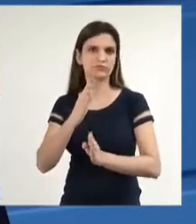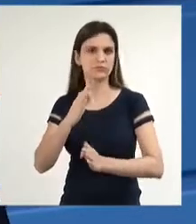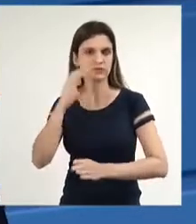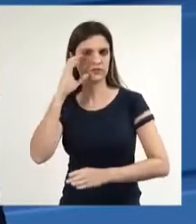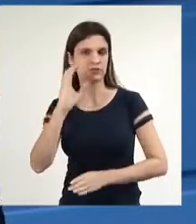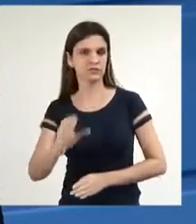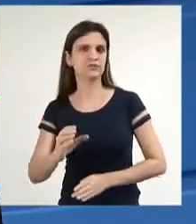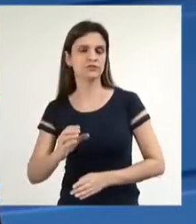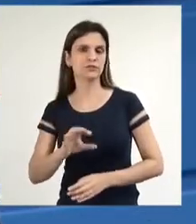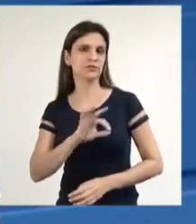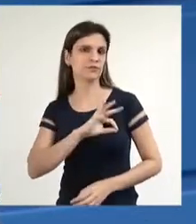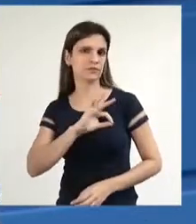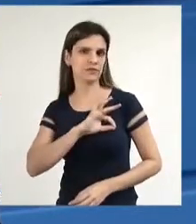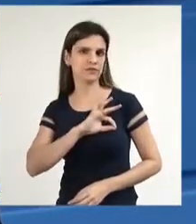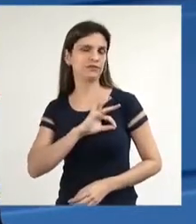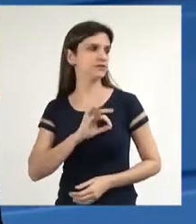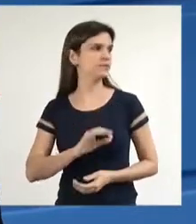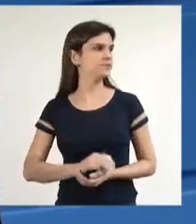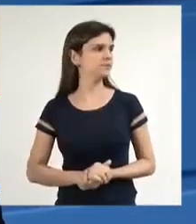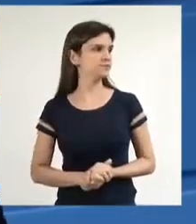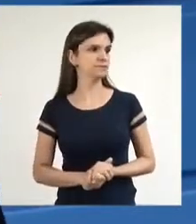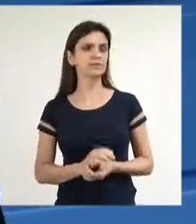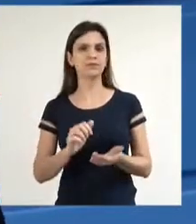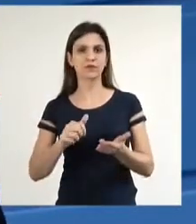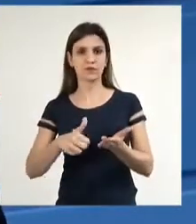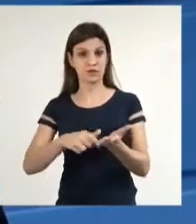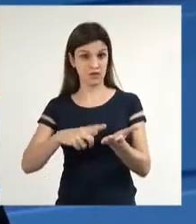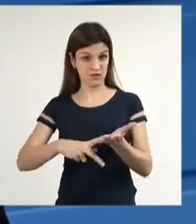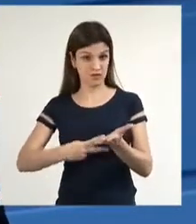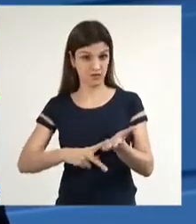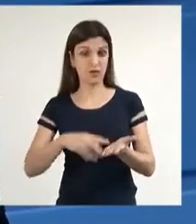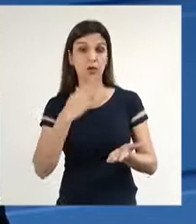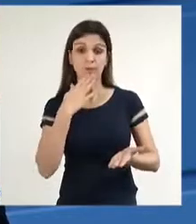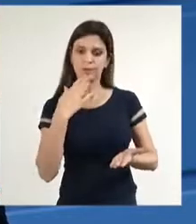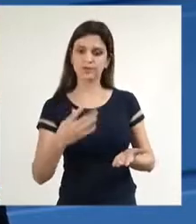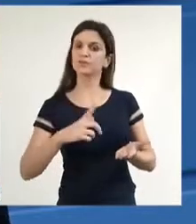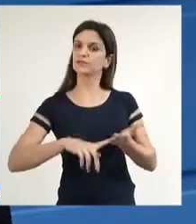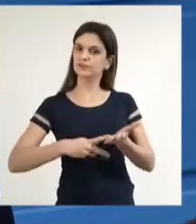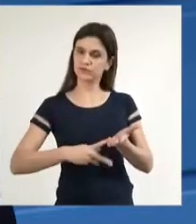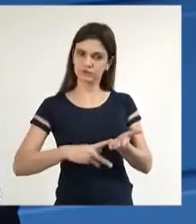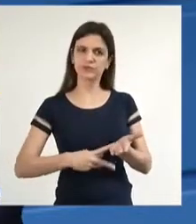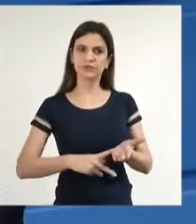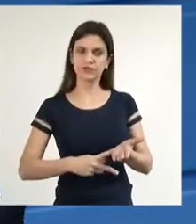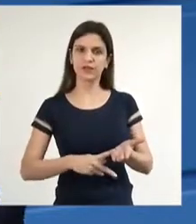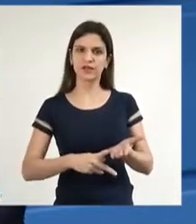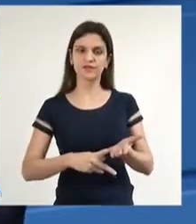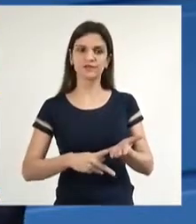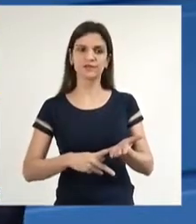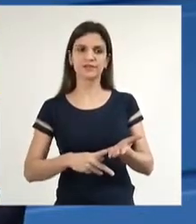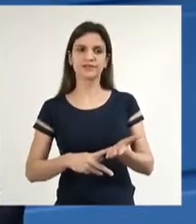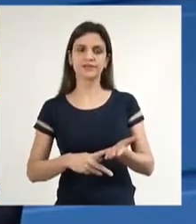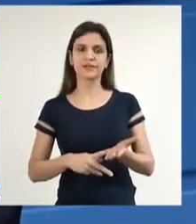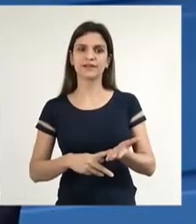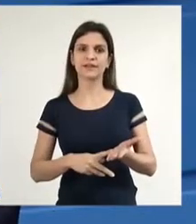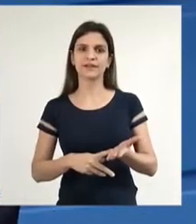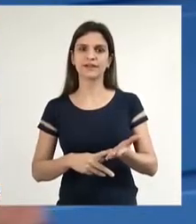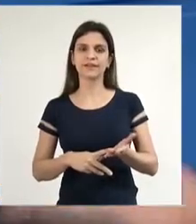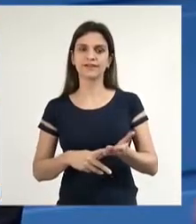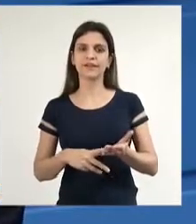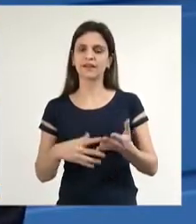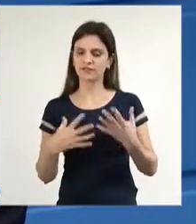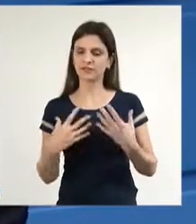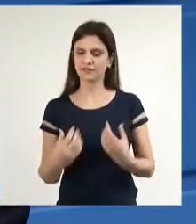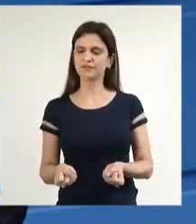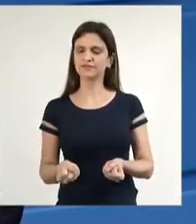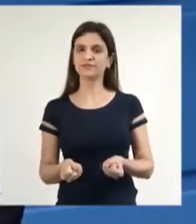sindicato para que o governo olhe com carinho, com atenção e possa resolver